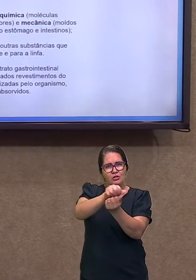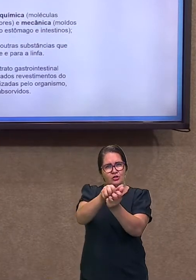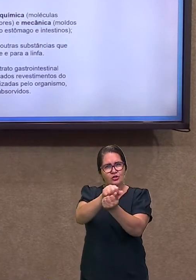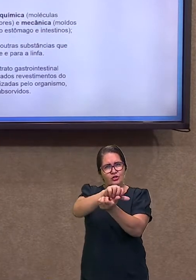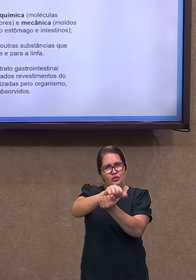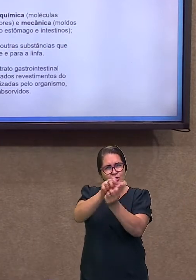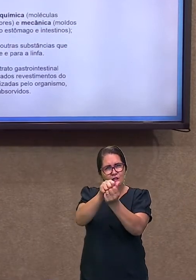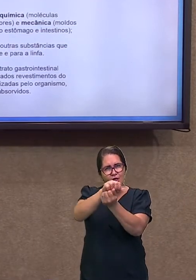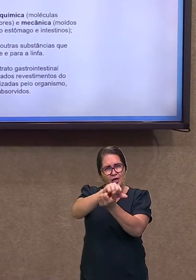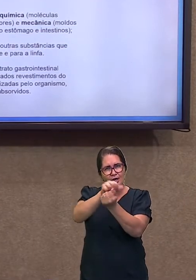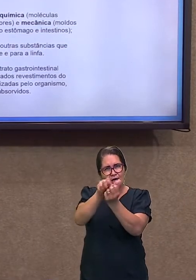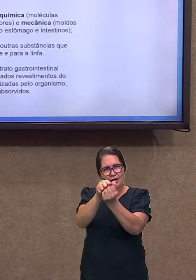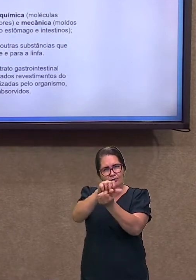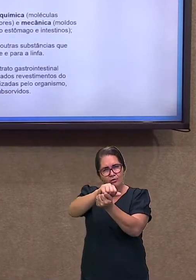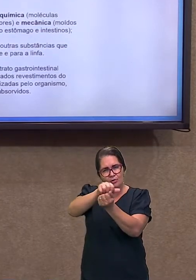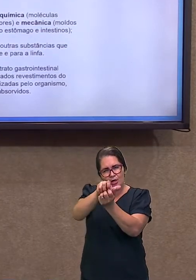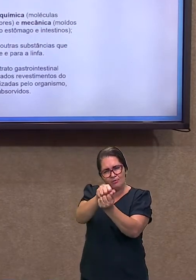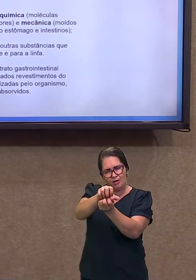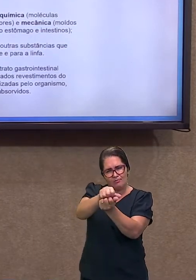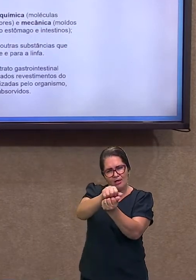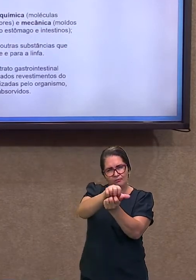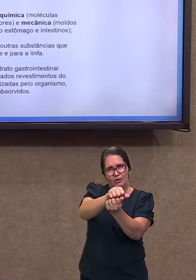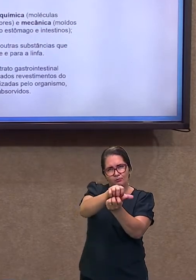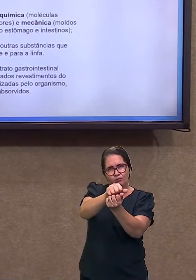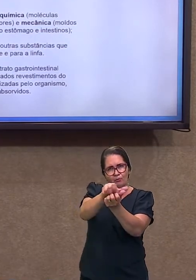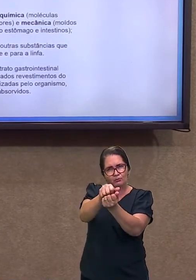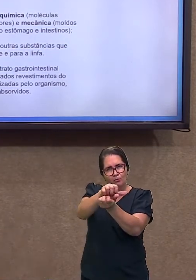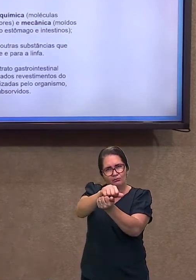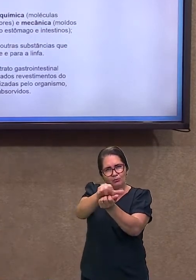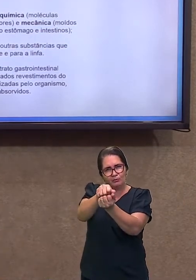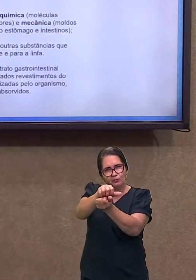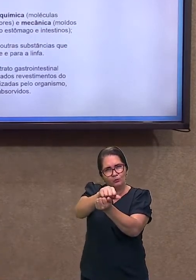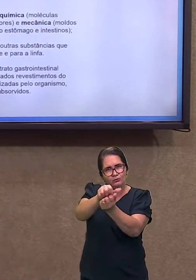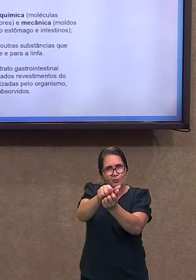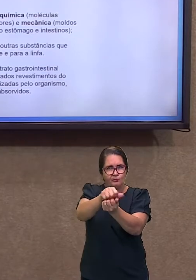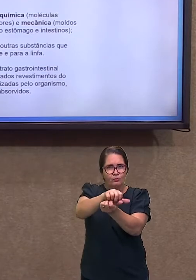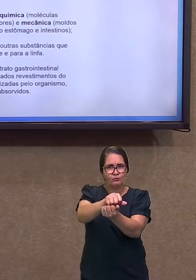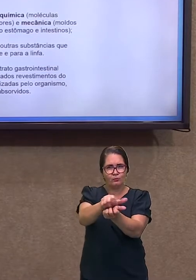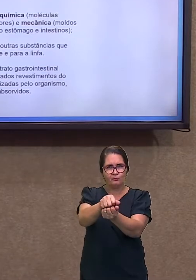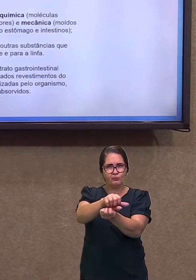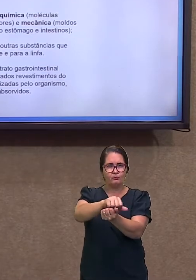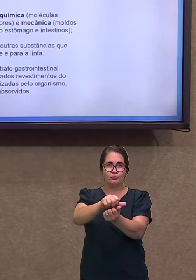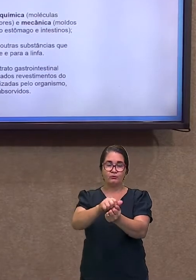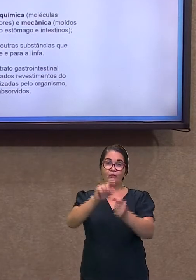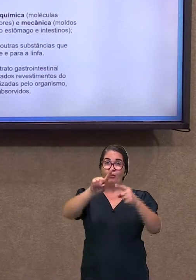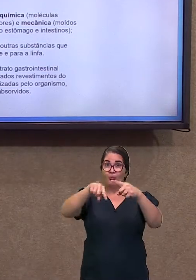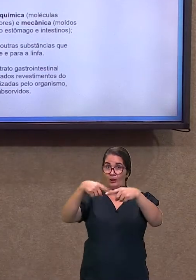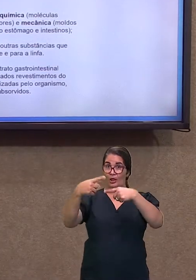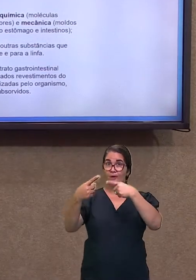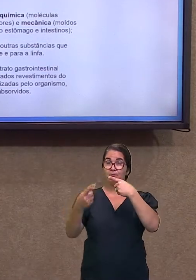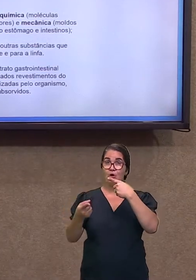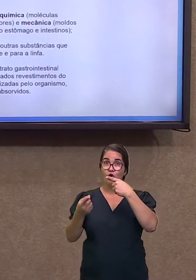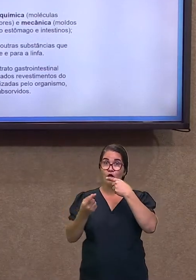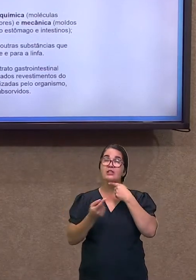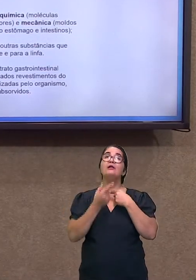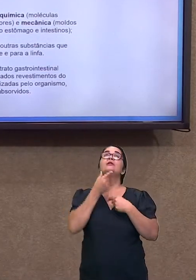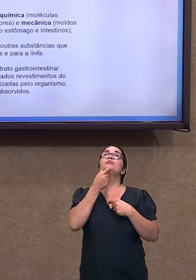o processo da quebra deste alimento. Depois nós falamos que tudo acontece lá no estômago, que é